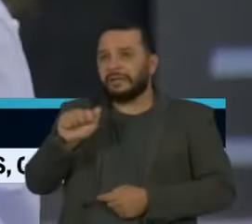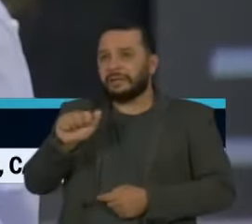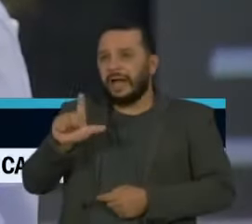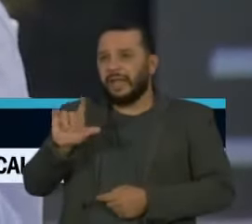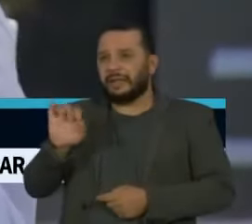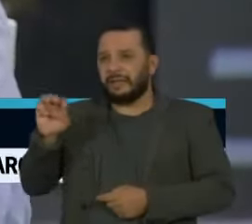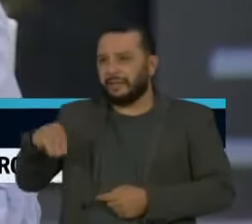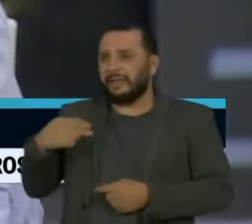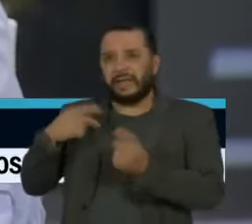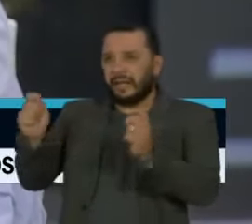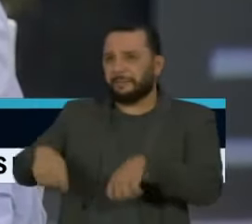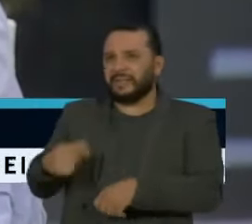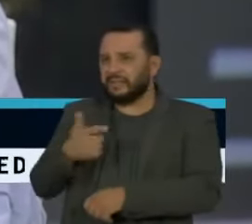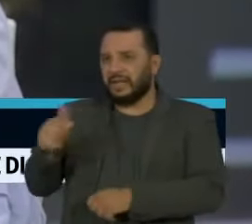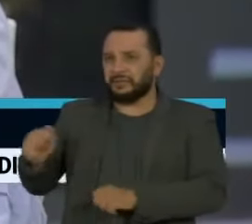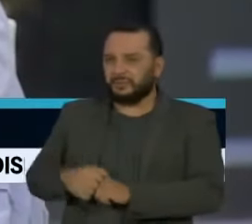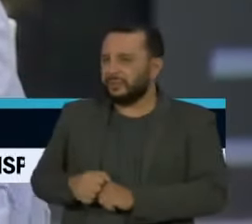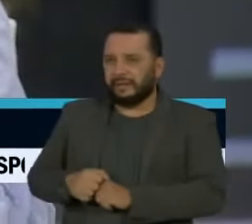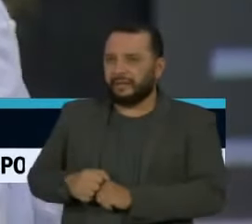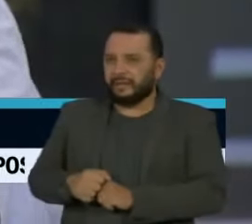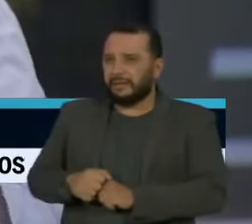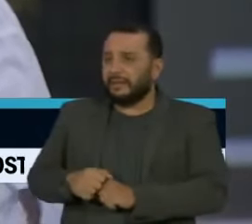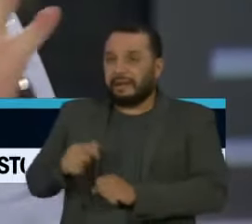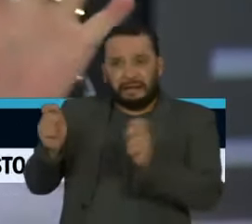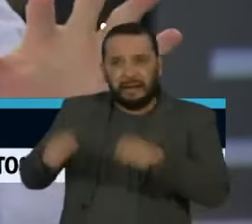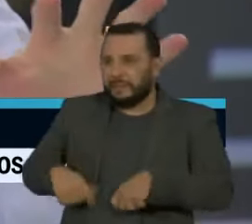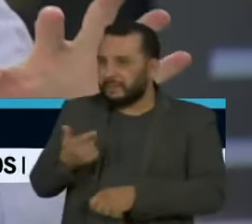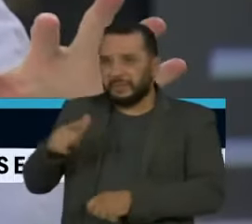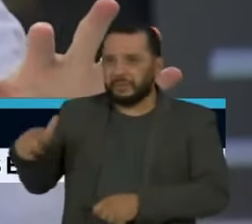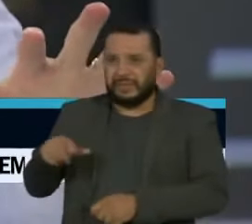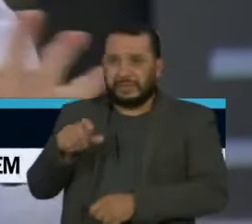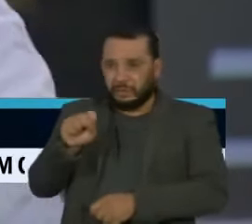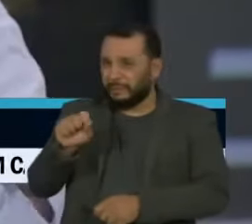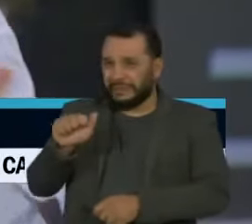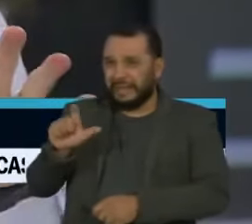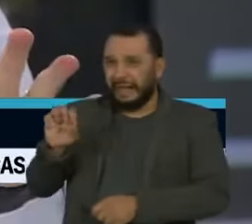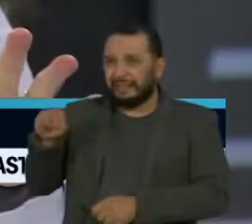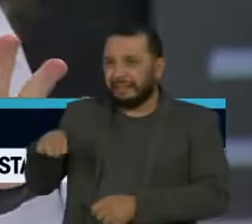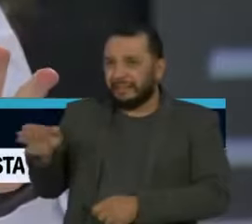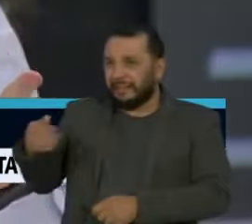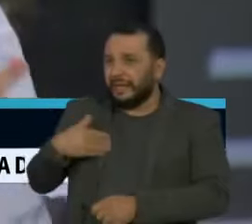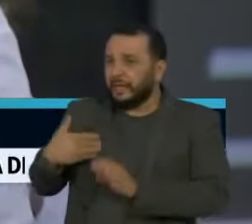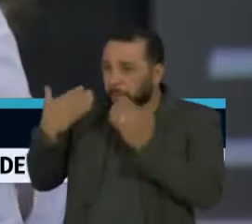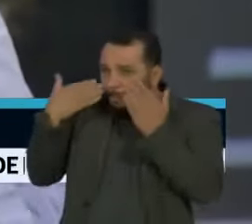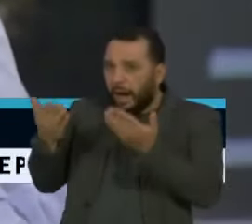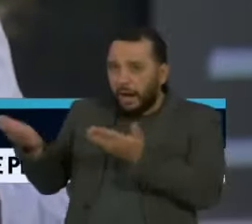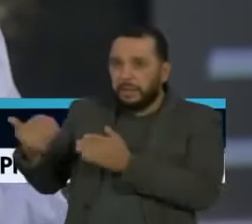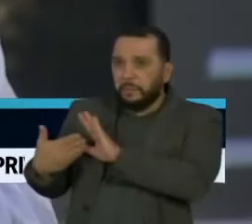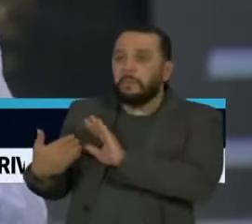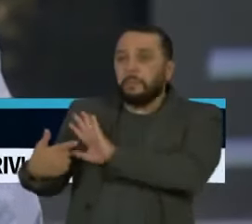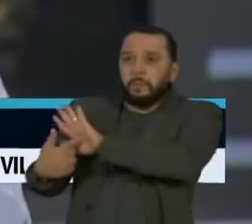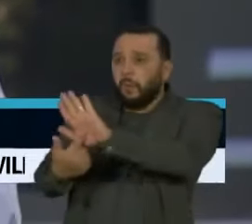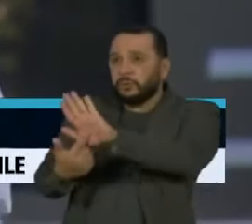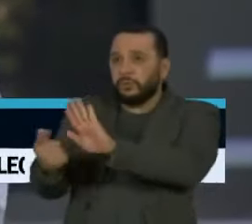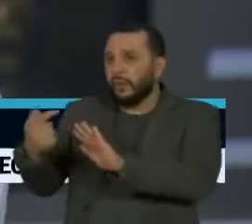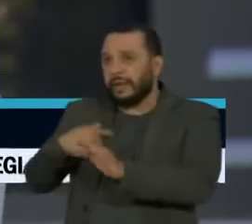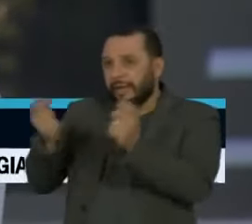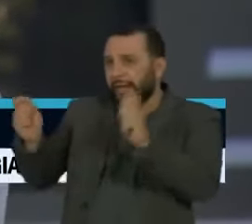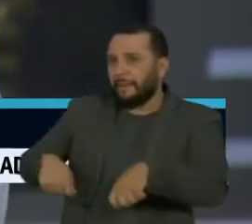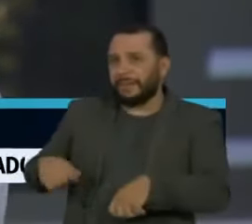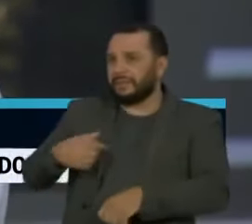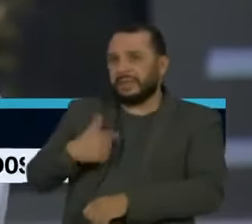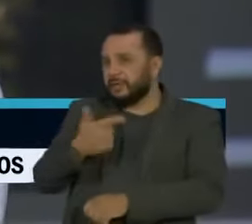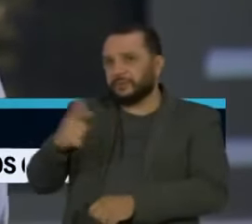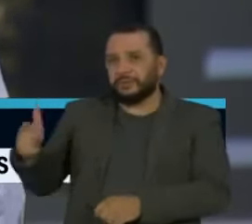a proposta de privatização, né? Salim Matar, nessa entrevista, ele se revelou. Ele não foi capaz de fazer